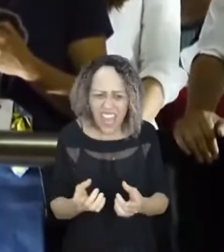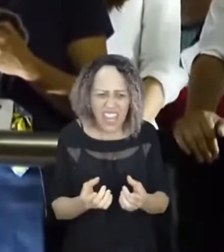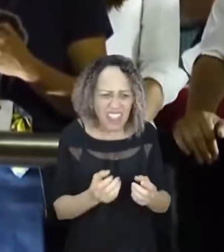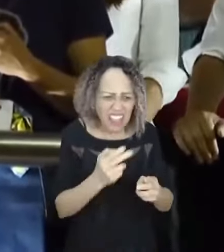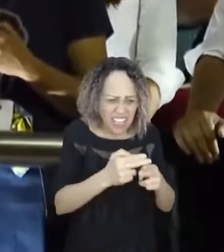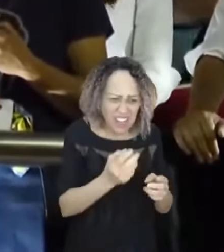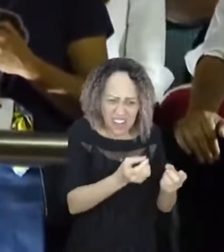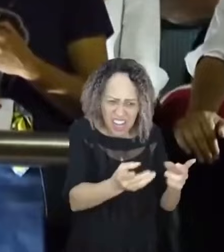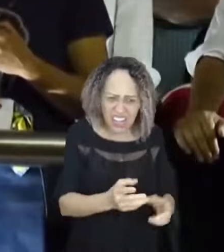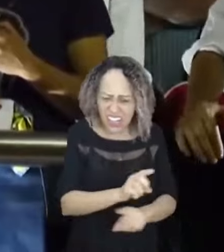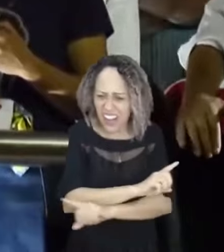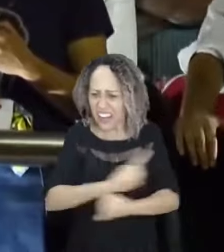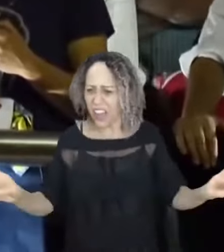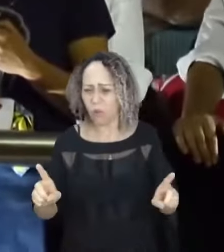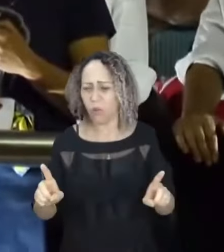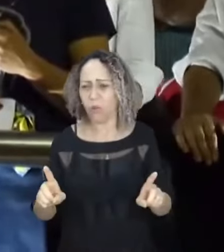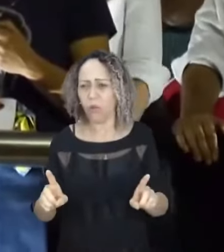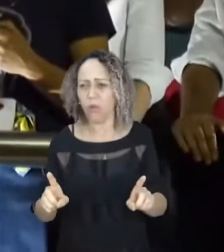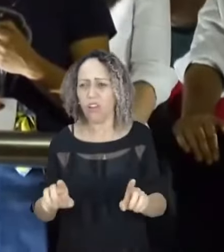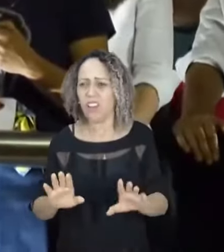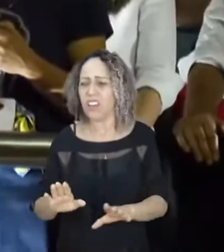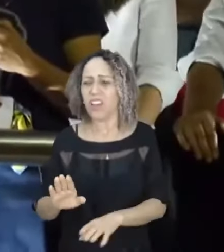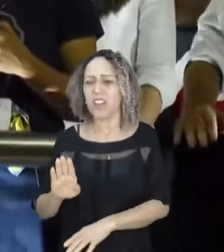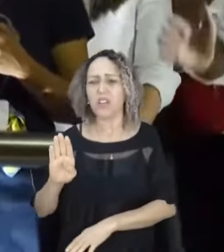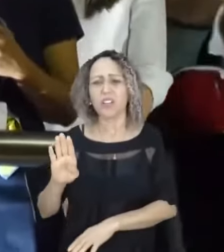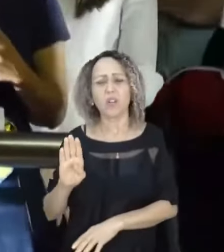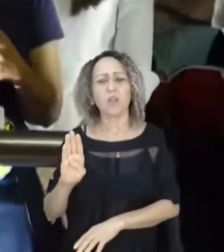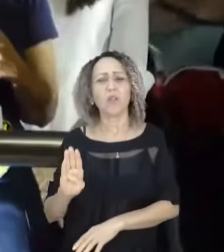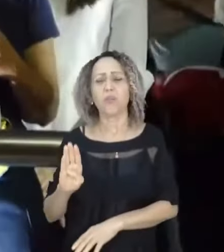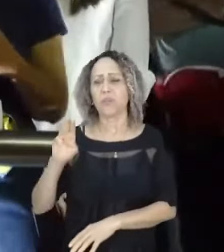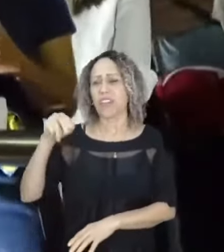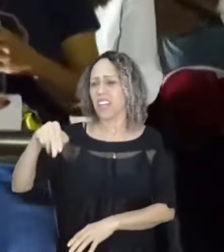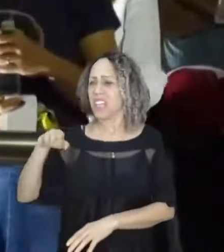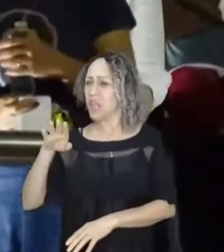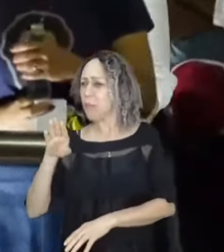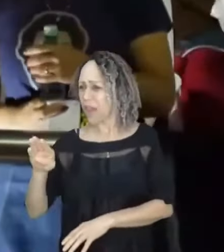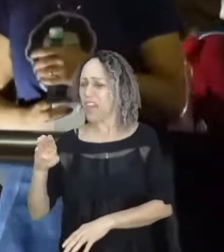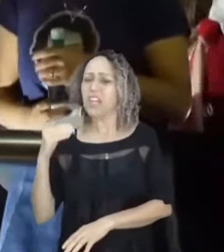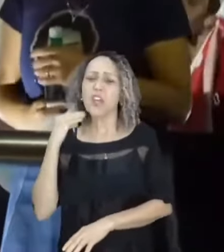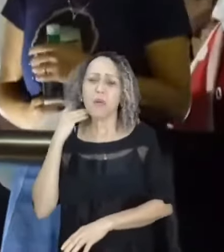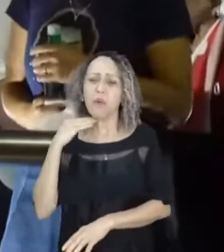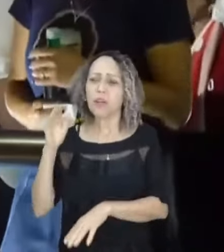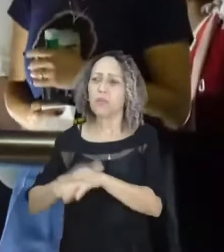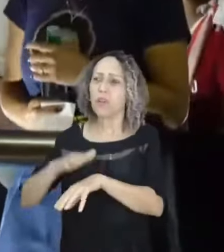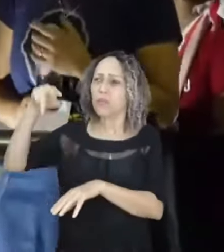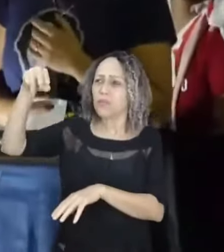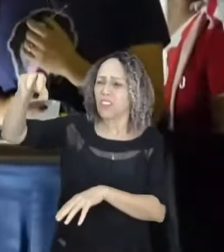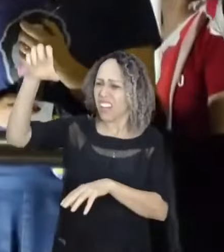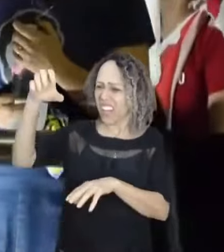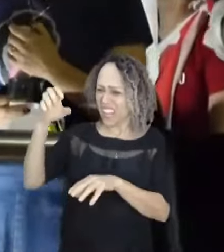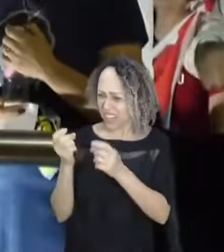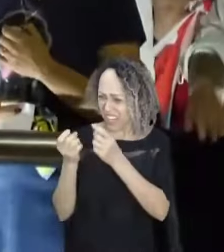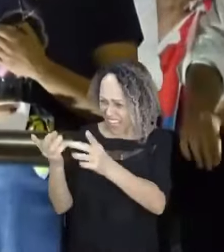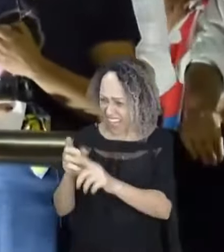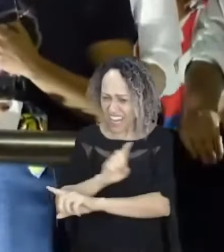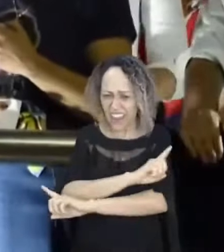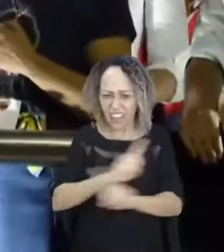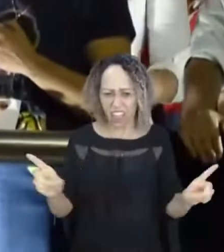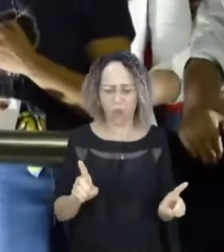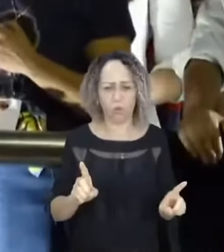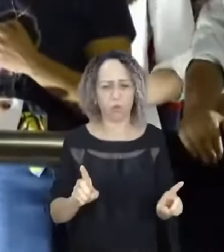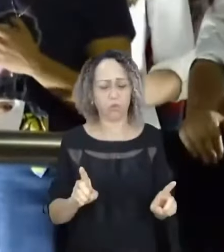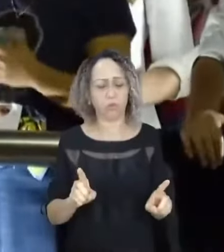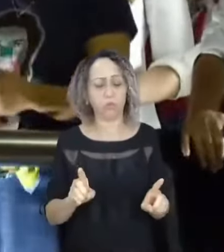Caixa Econômica, nem o BNB, o Banco do Nordeste, vai ser privatizado. O que